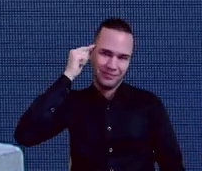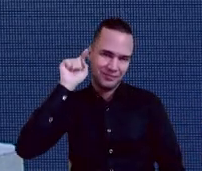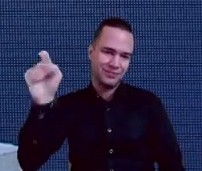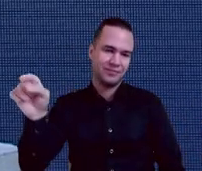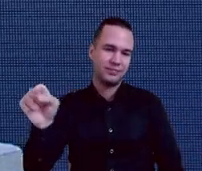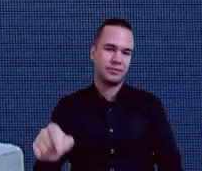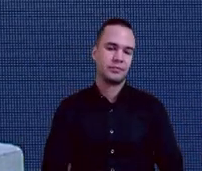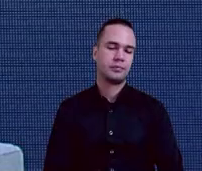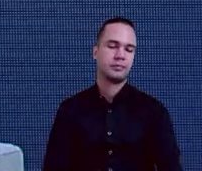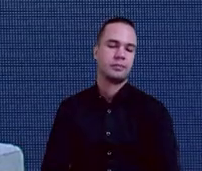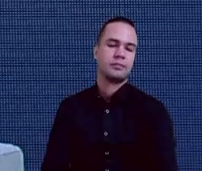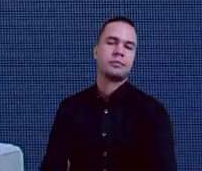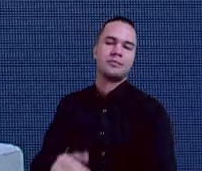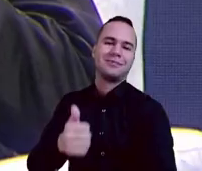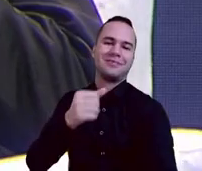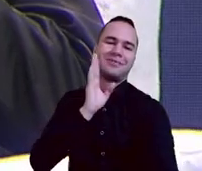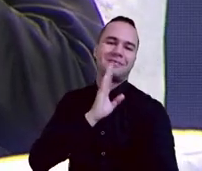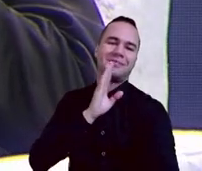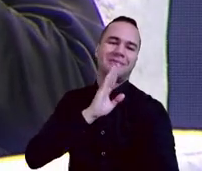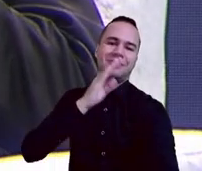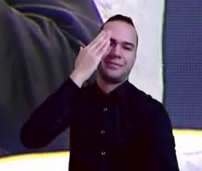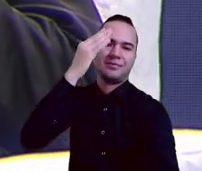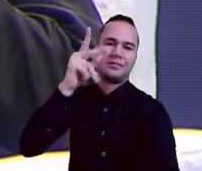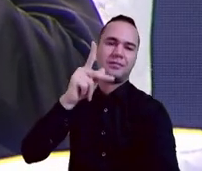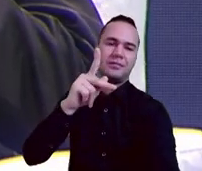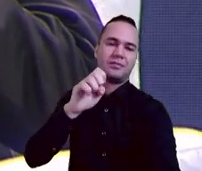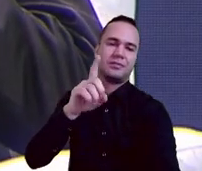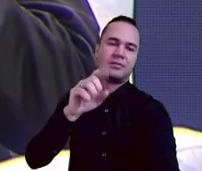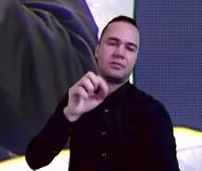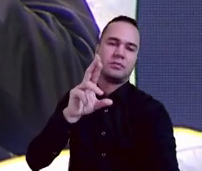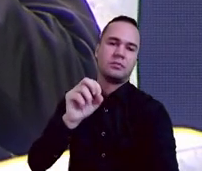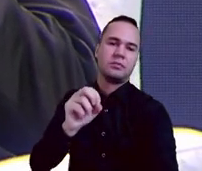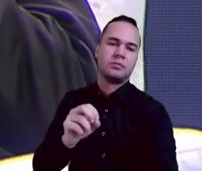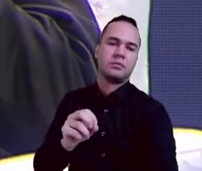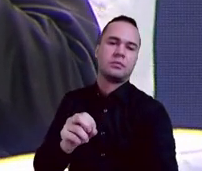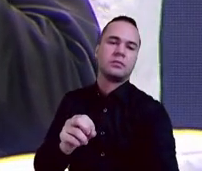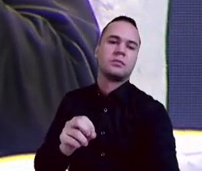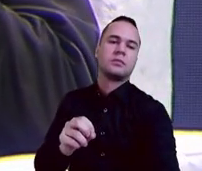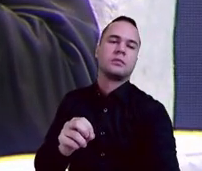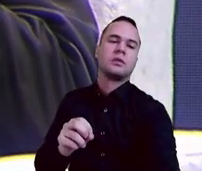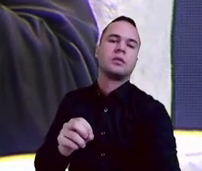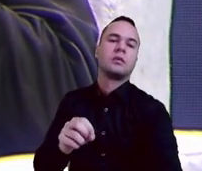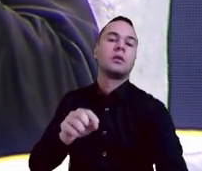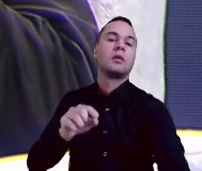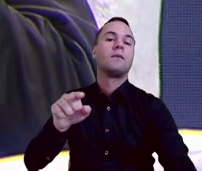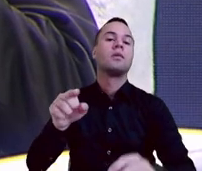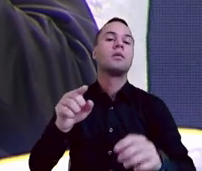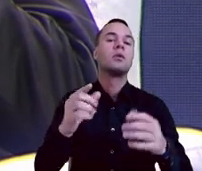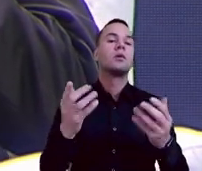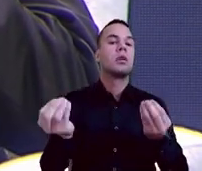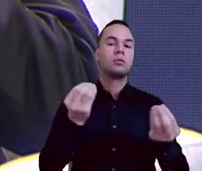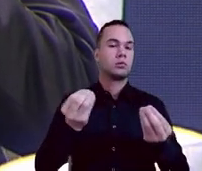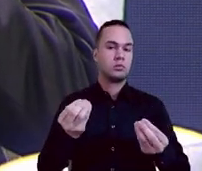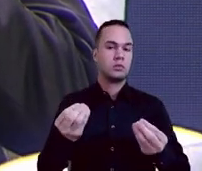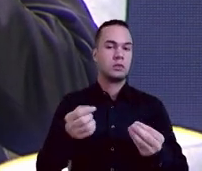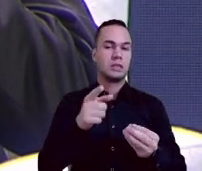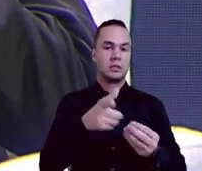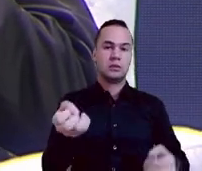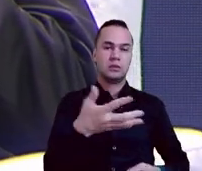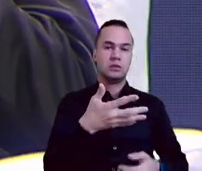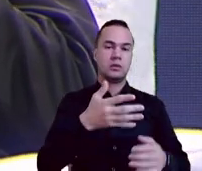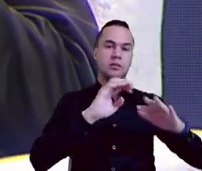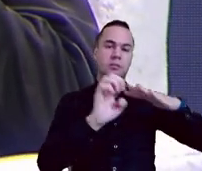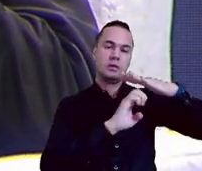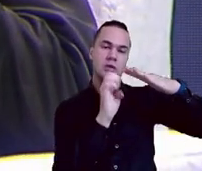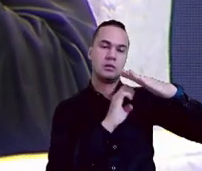não bacana que você Você vem fazendo isso né agora de casa nova Como que você vem